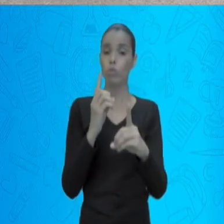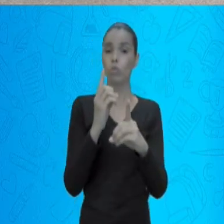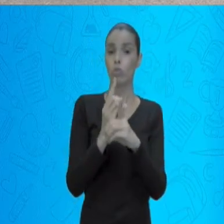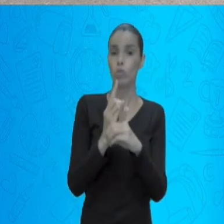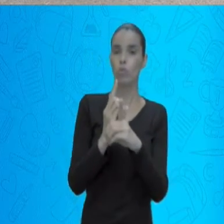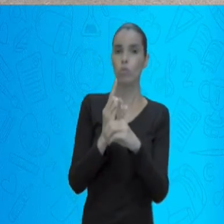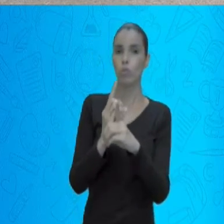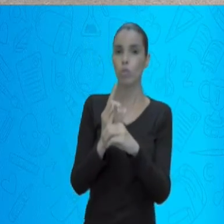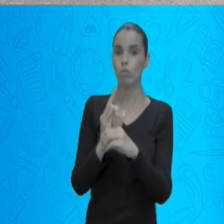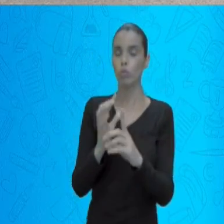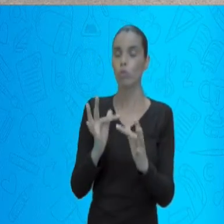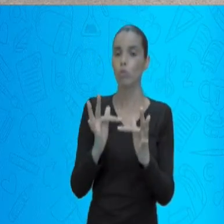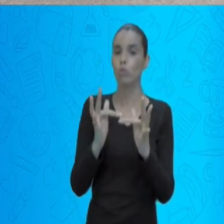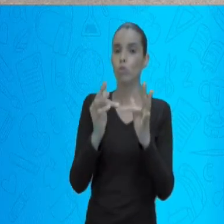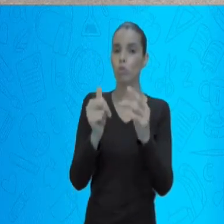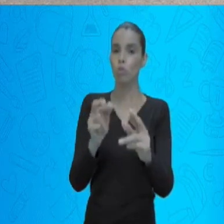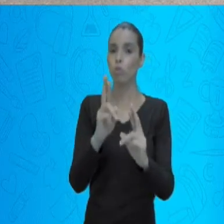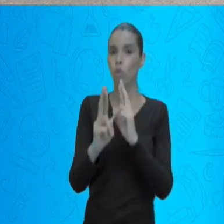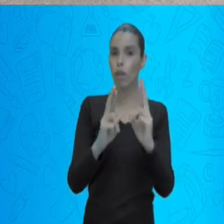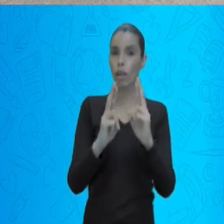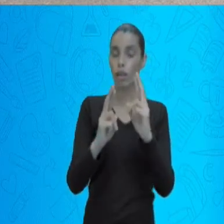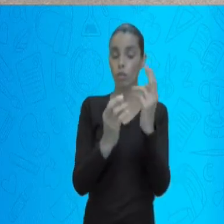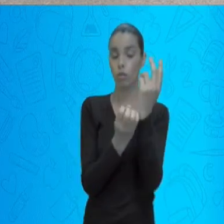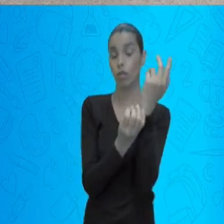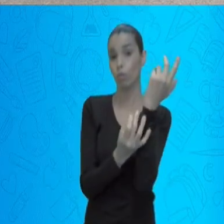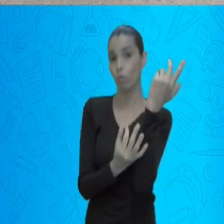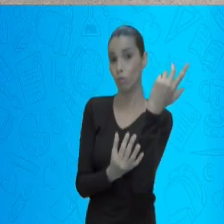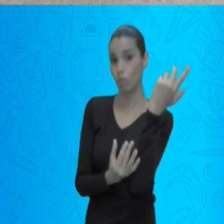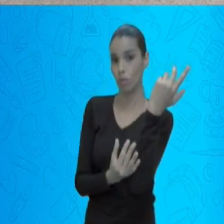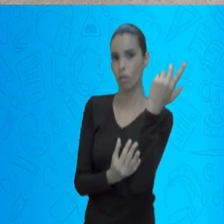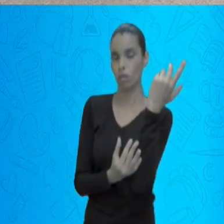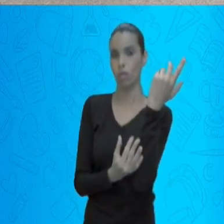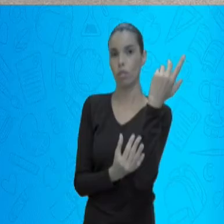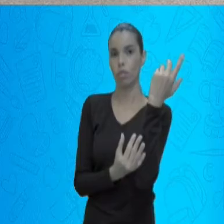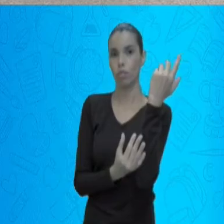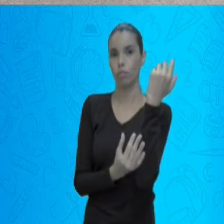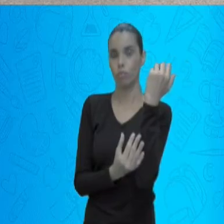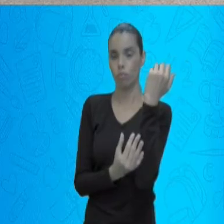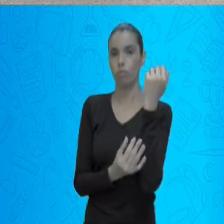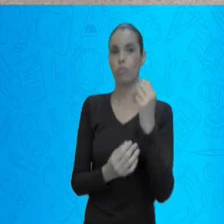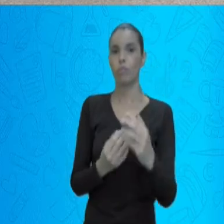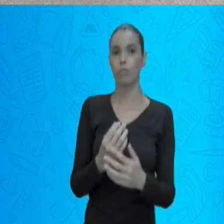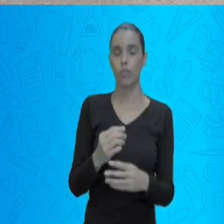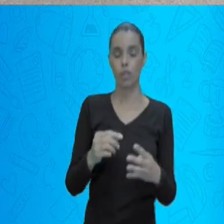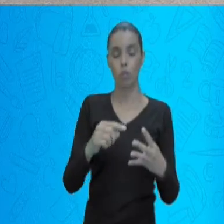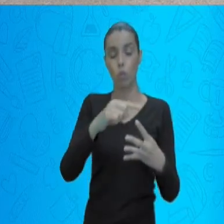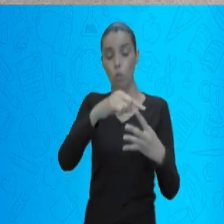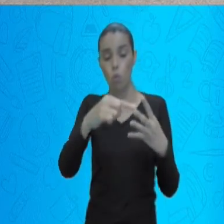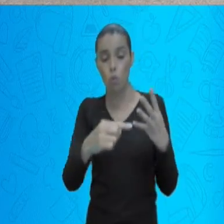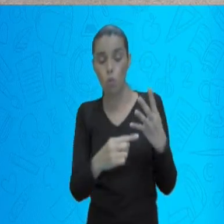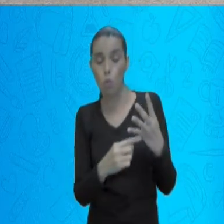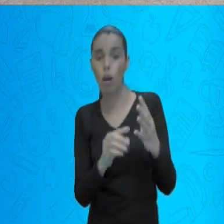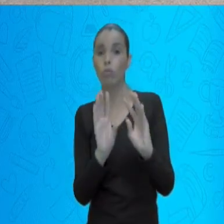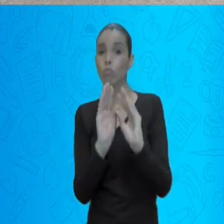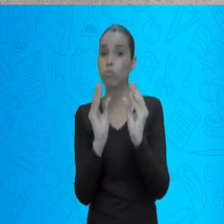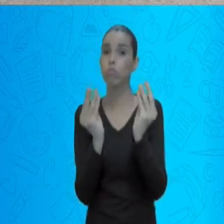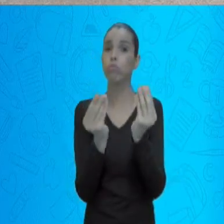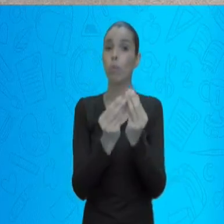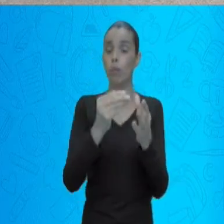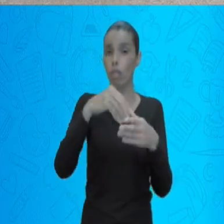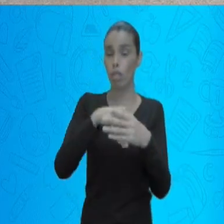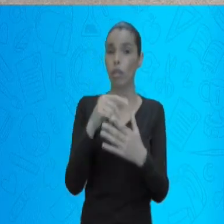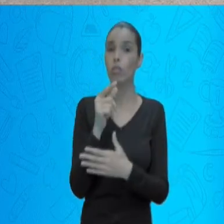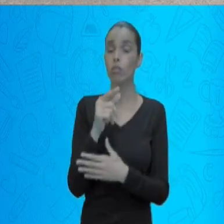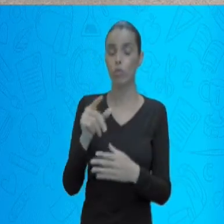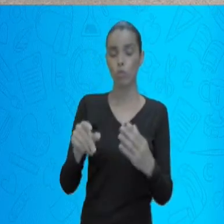os leucócitos e as plaquetas, né? Então, quatro componentes, só